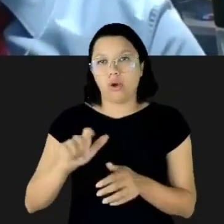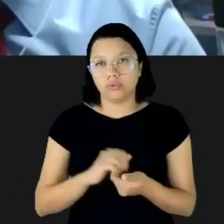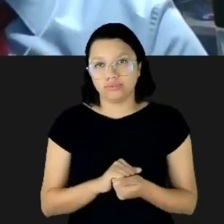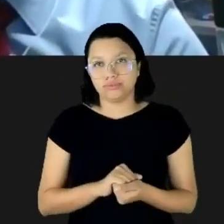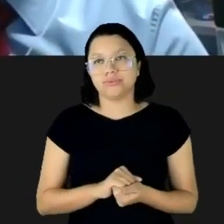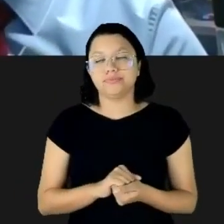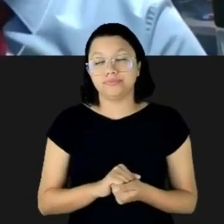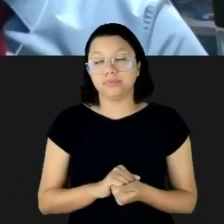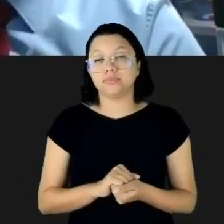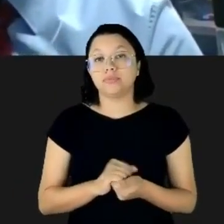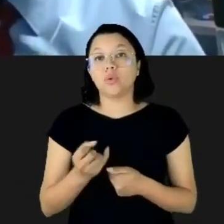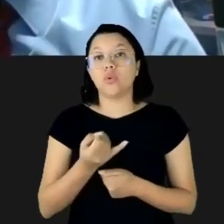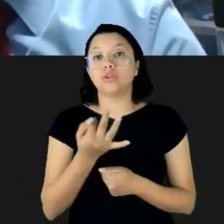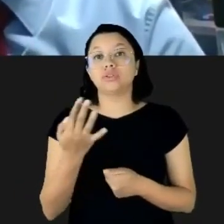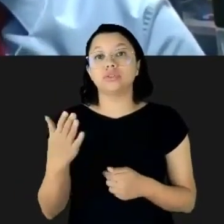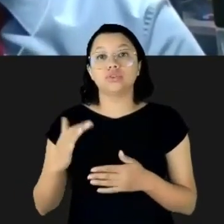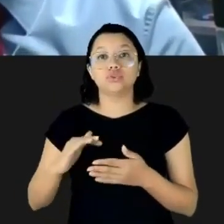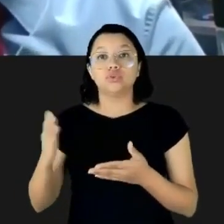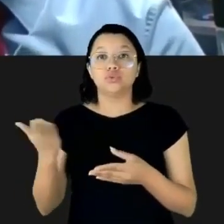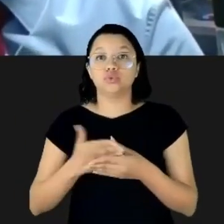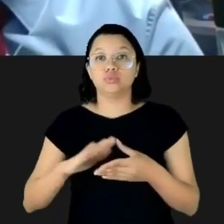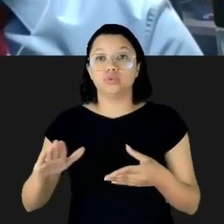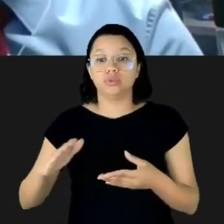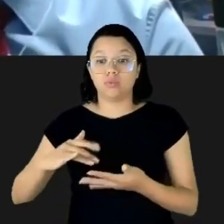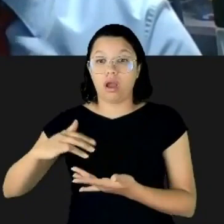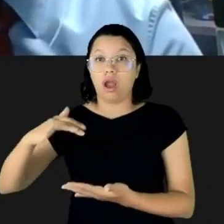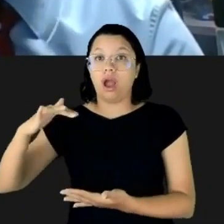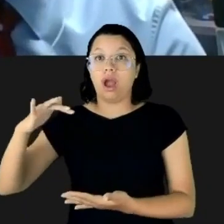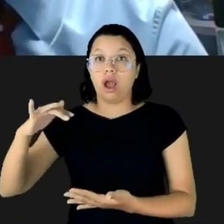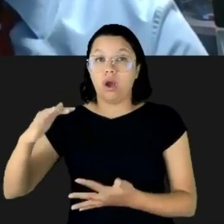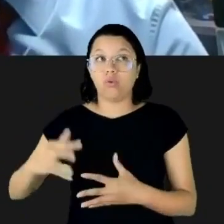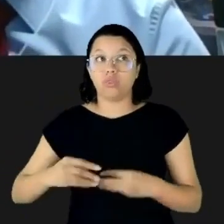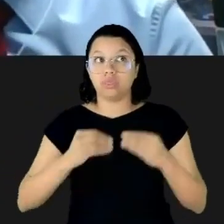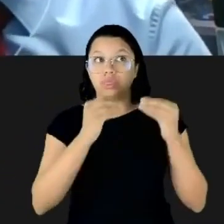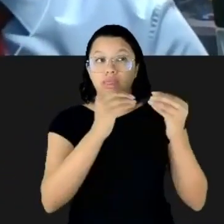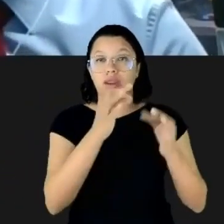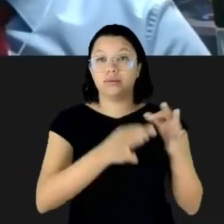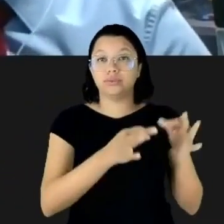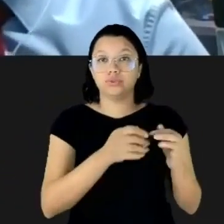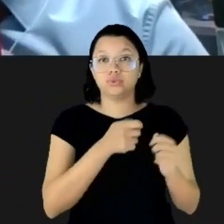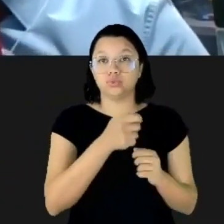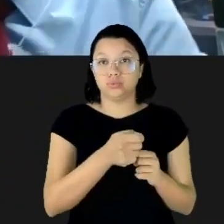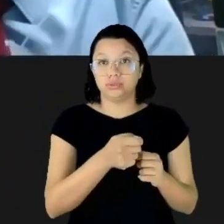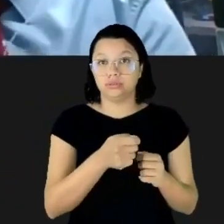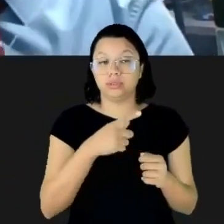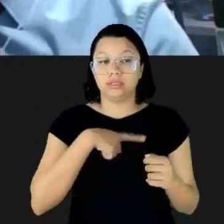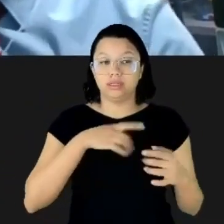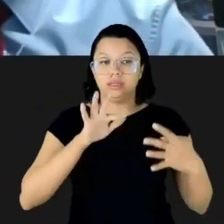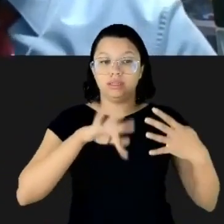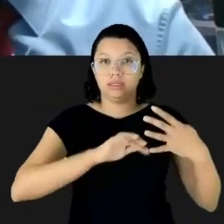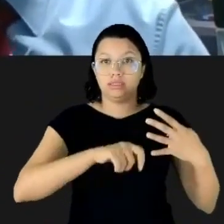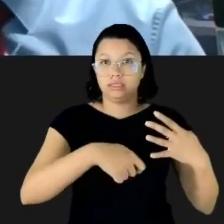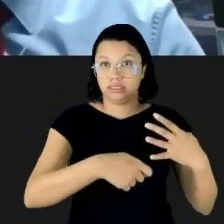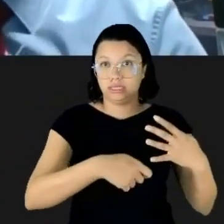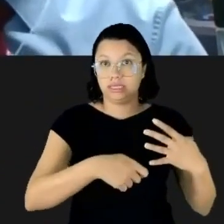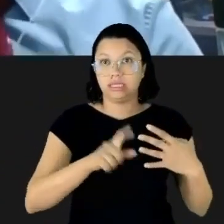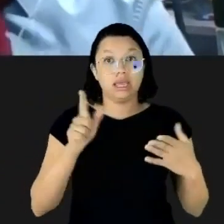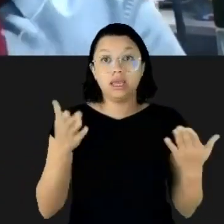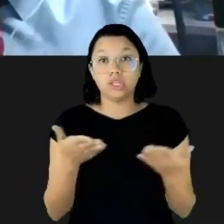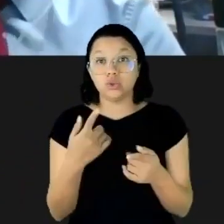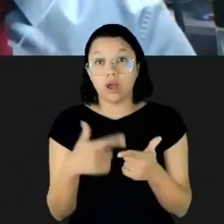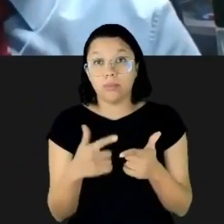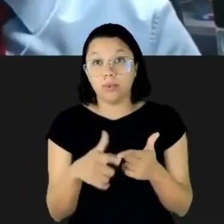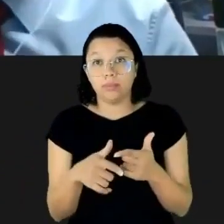está com um número de processos muito alto concluso para a sentença por exemplo isso não é o problema isso é só um